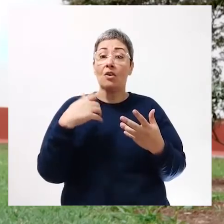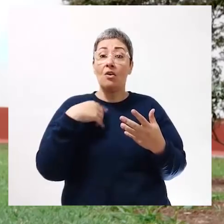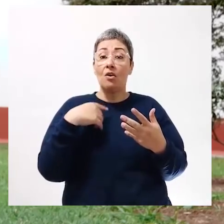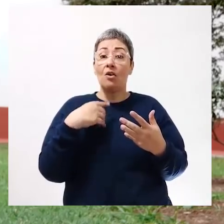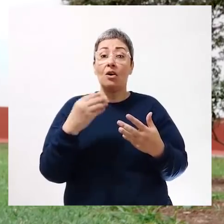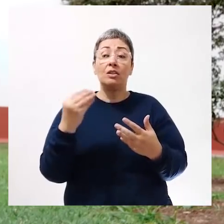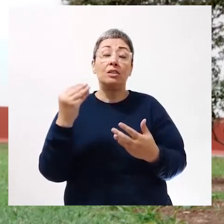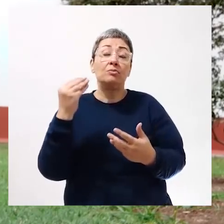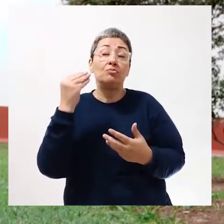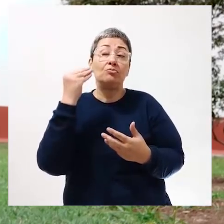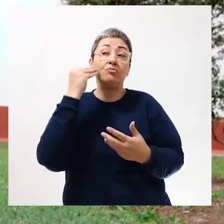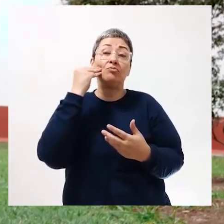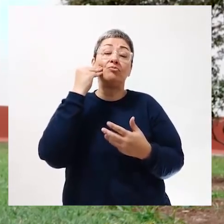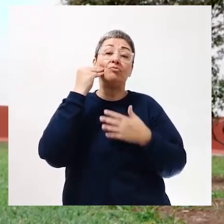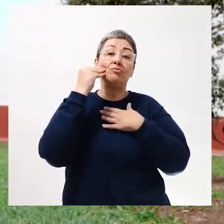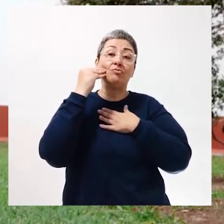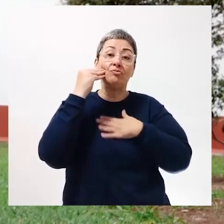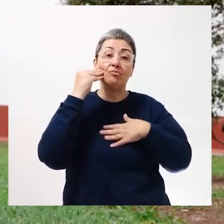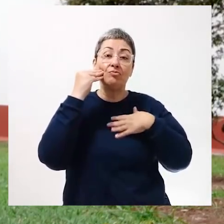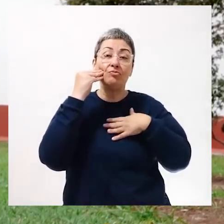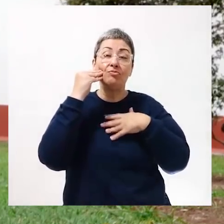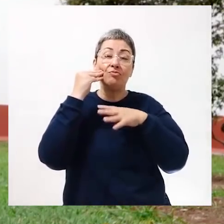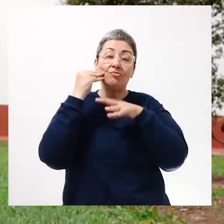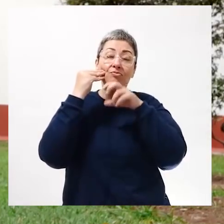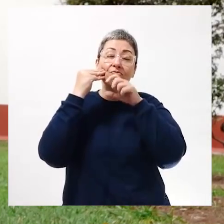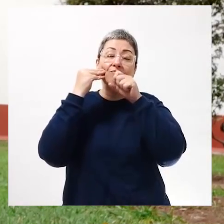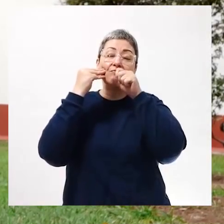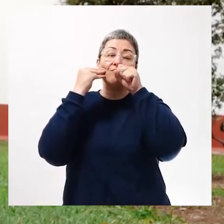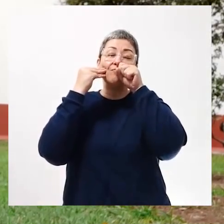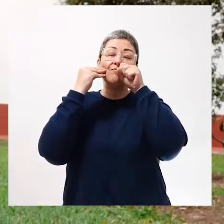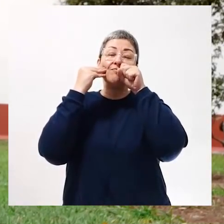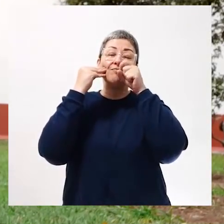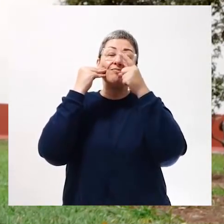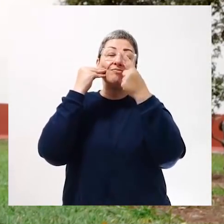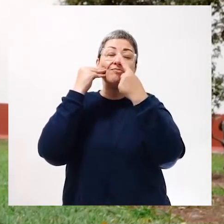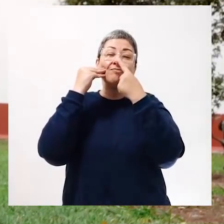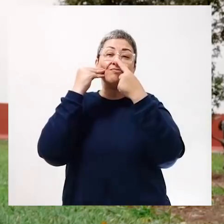E quando ele me deu um beijinho doce, eu senti o cheirinho dele.